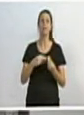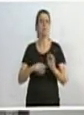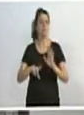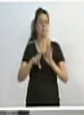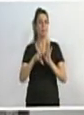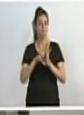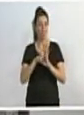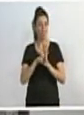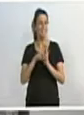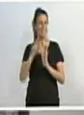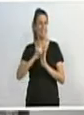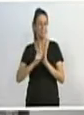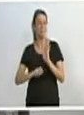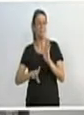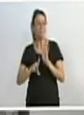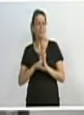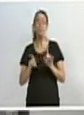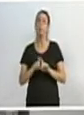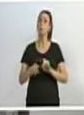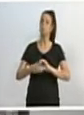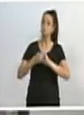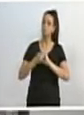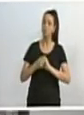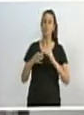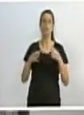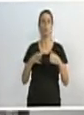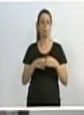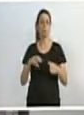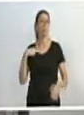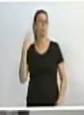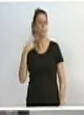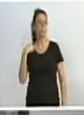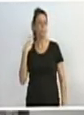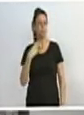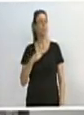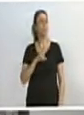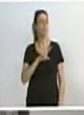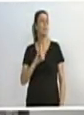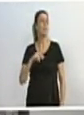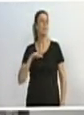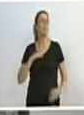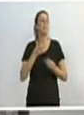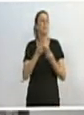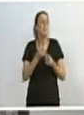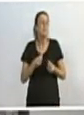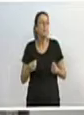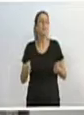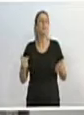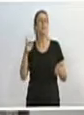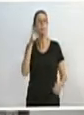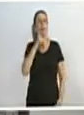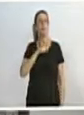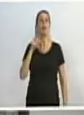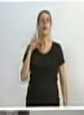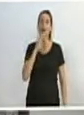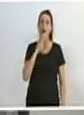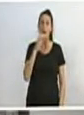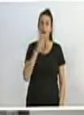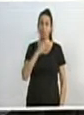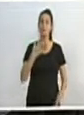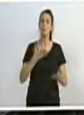parabenizar os vereadores da casa, que com certeza vão ter sensibilidade para que se efetive o mais breve possível essa lei. Muito